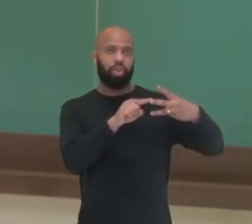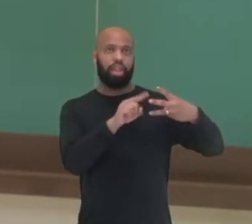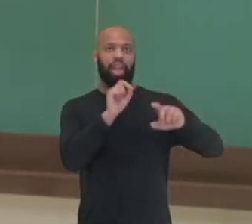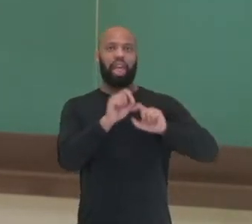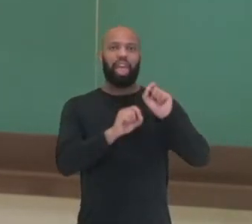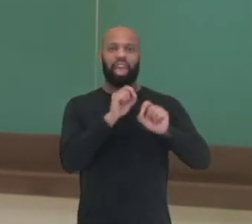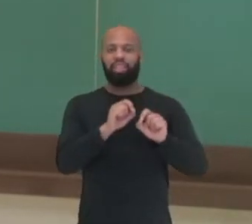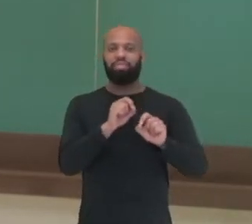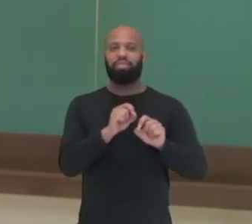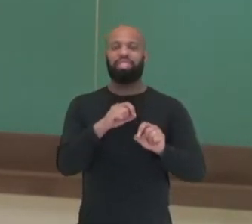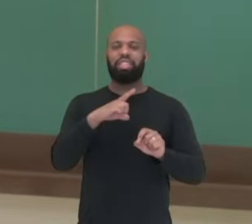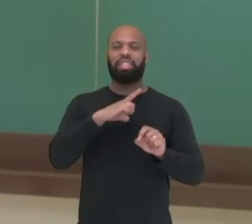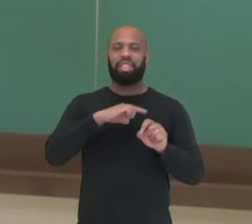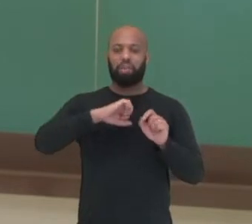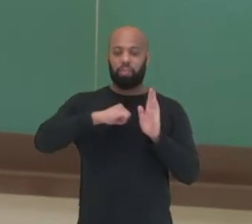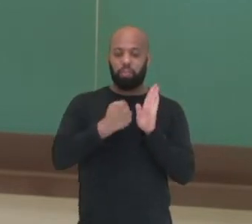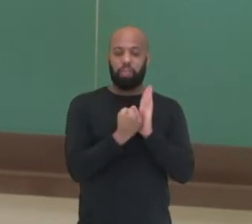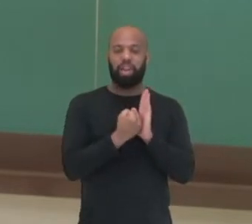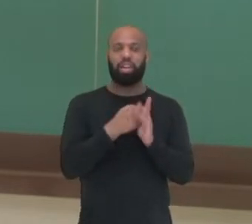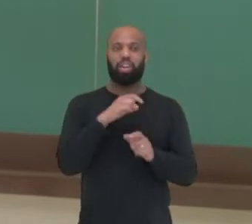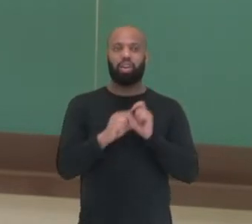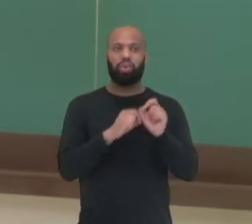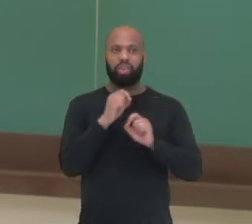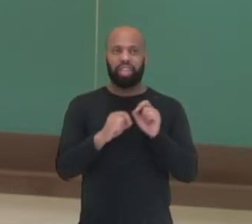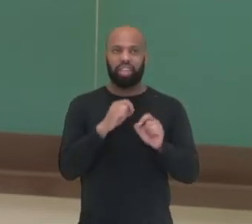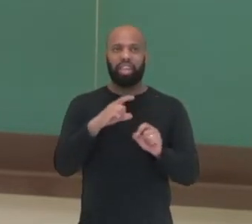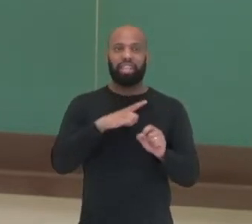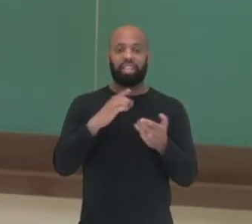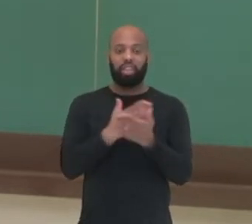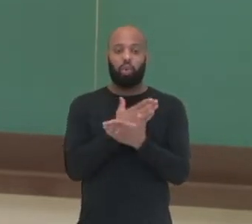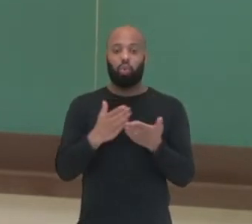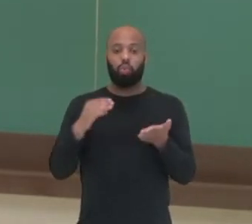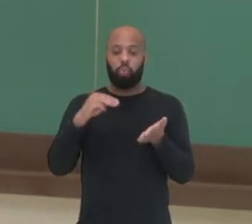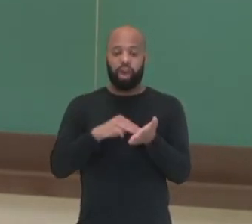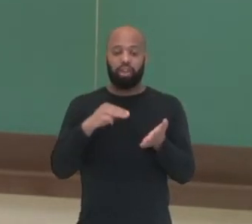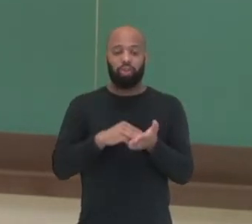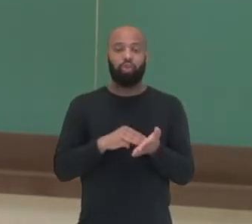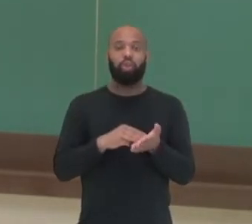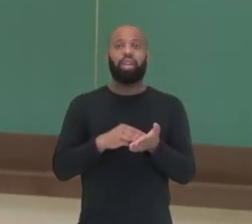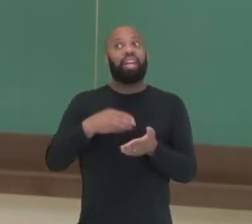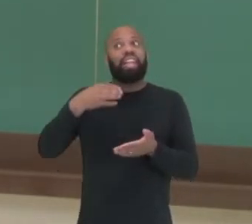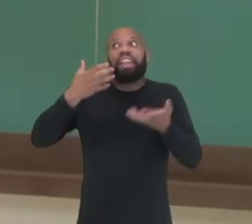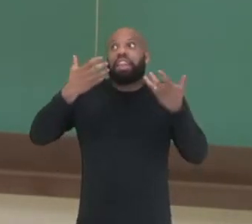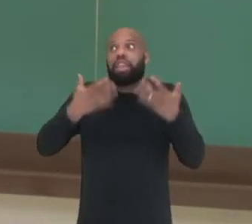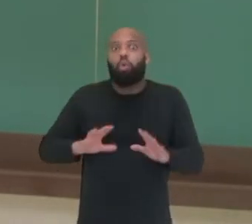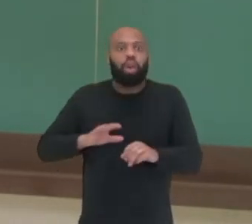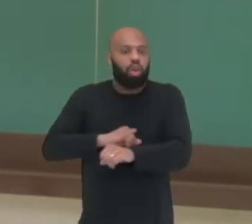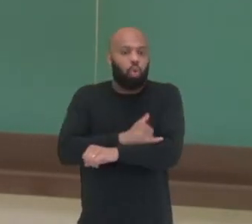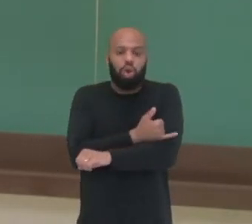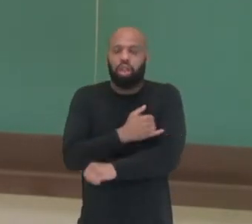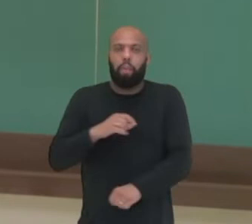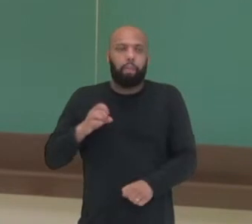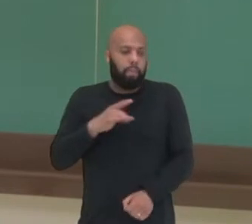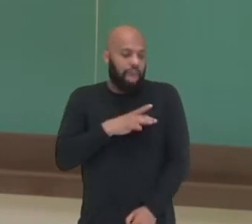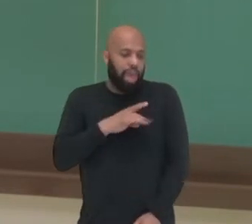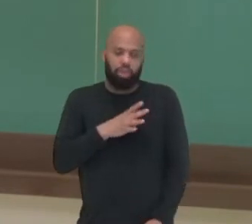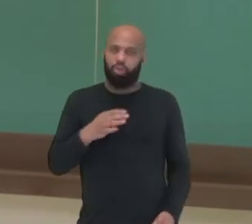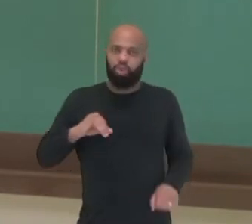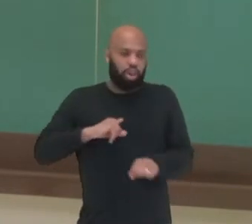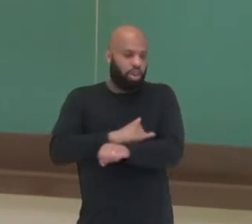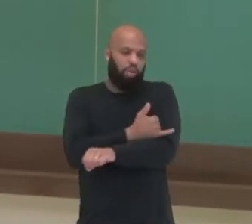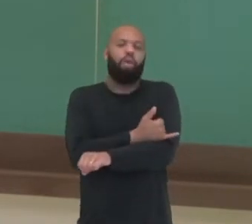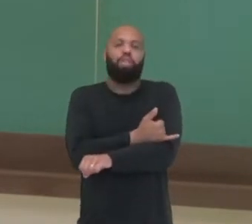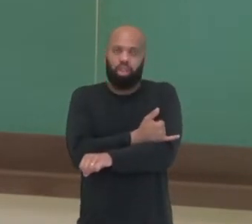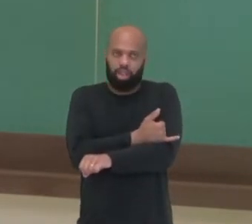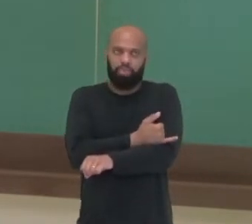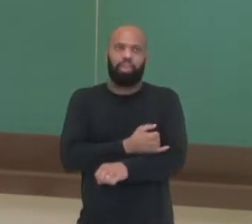transtorno alimentar grave marcado por compulsão, seguido de métodos para evitar o ganho de peso. A anorexia, a professora falou da questão